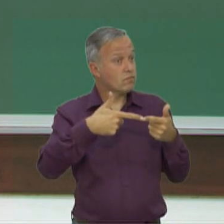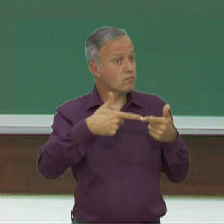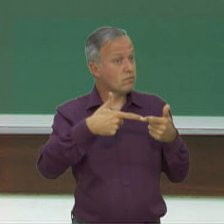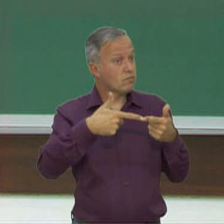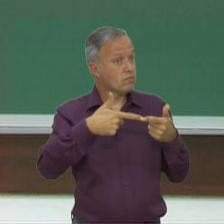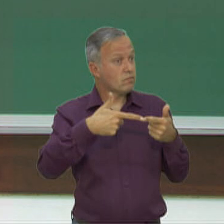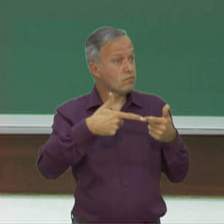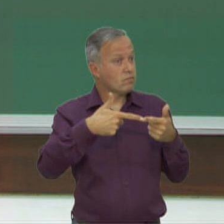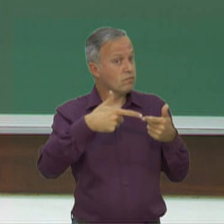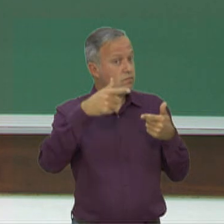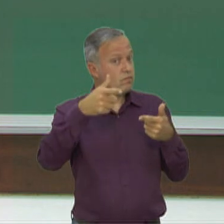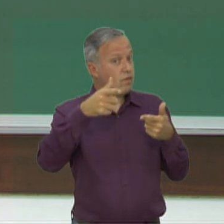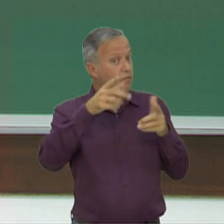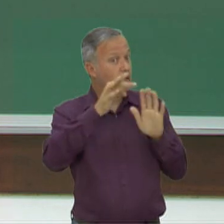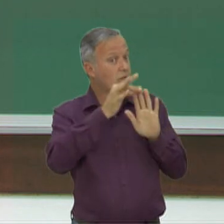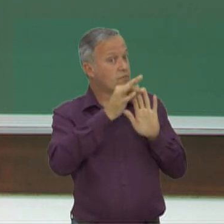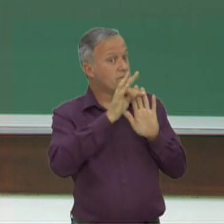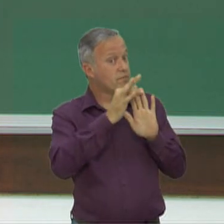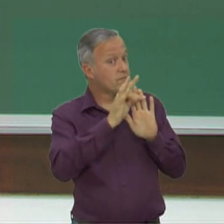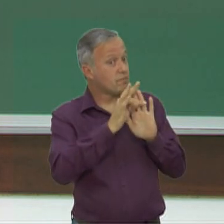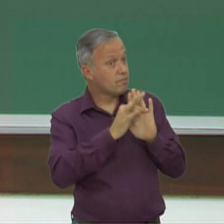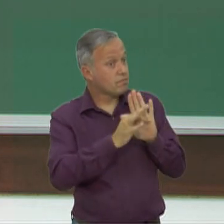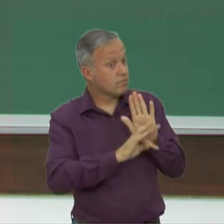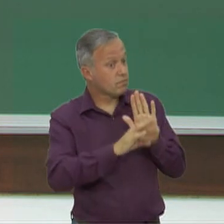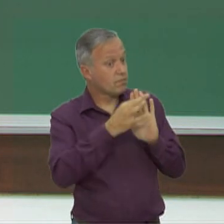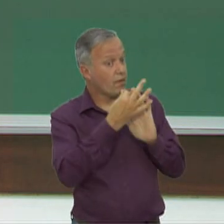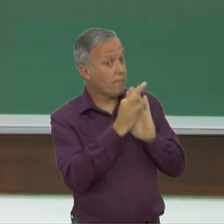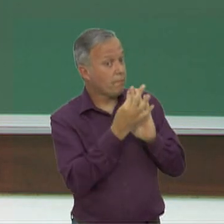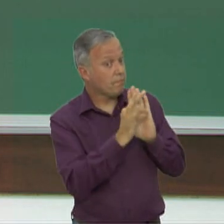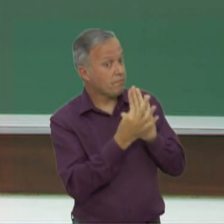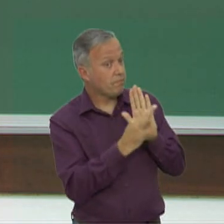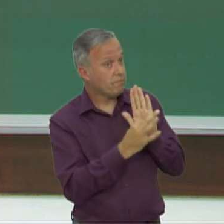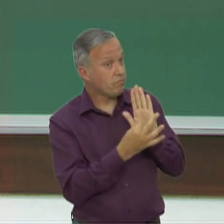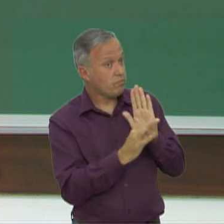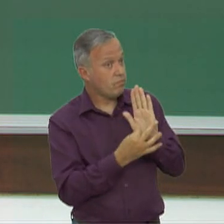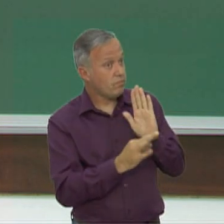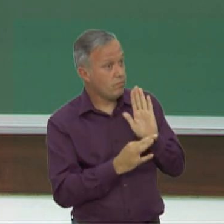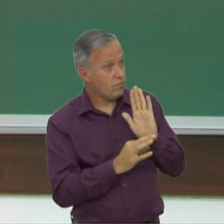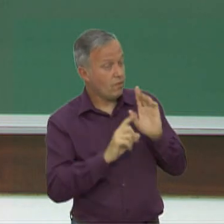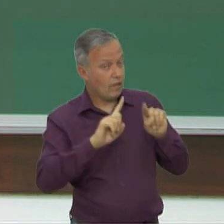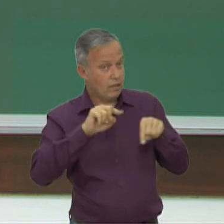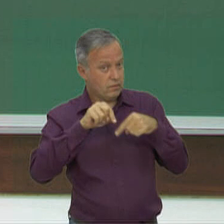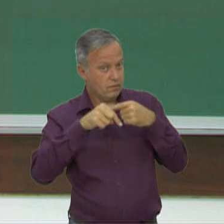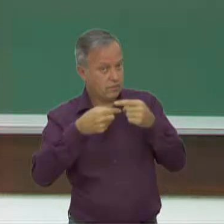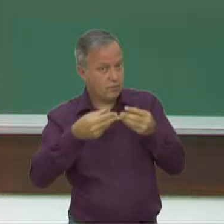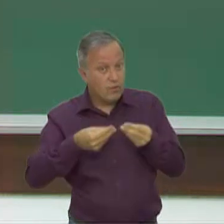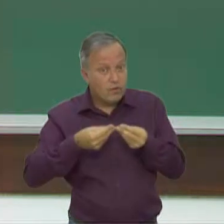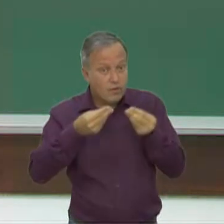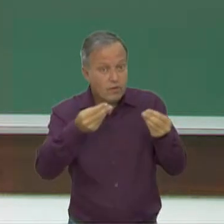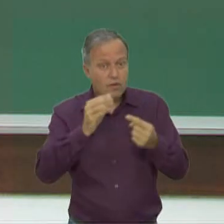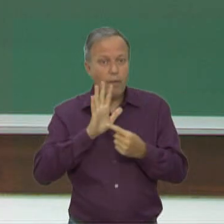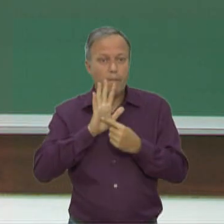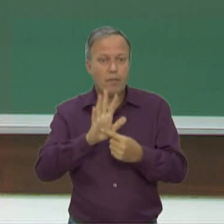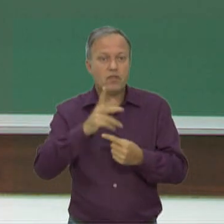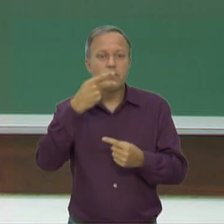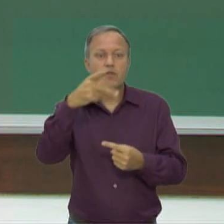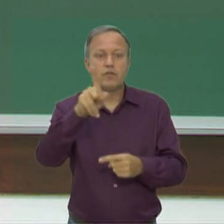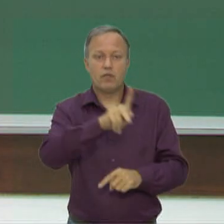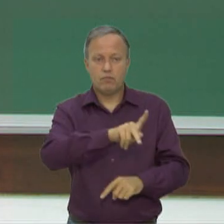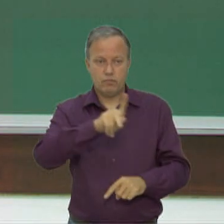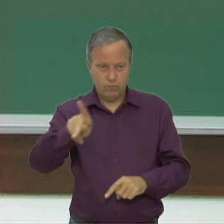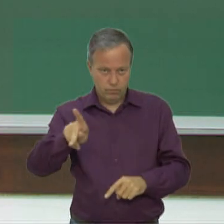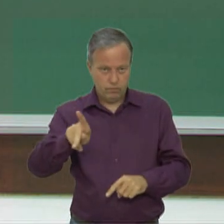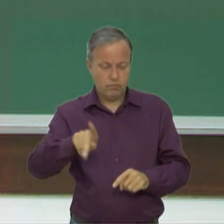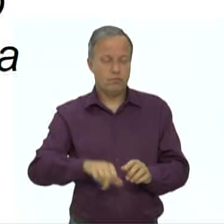questão discursiva, ok? Aponte aí no seu caderno e depois passe para o seu professor fazer